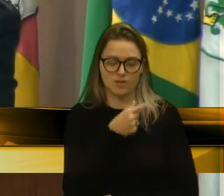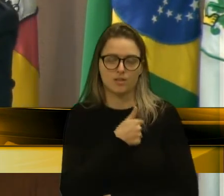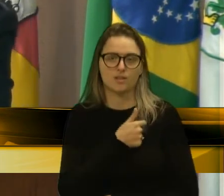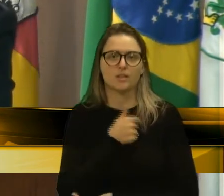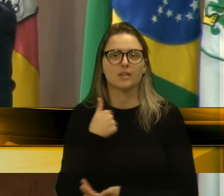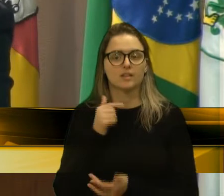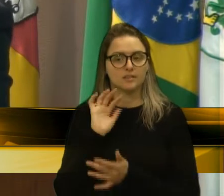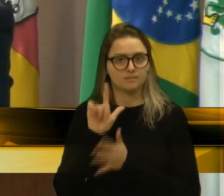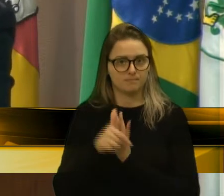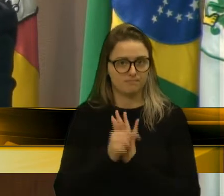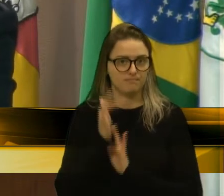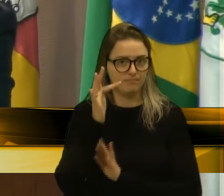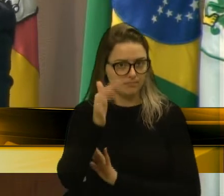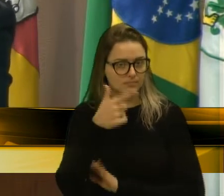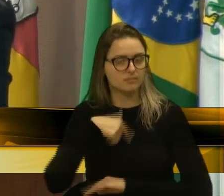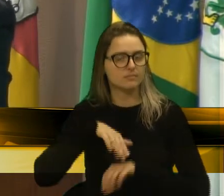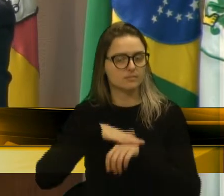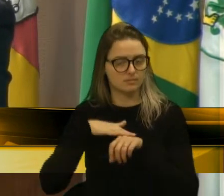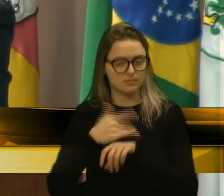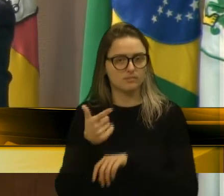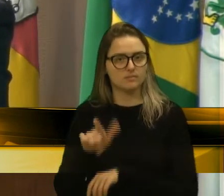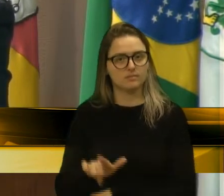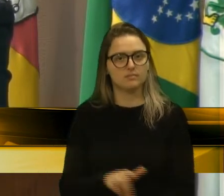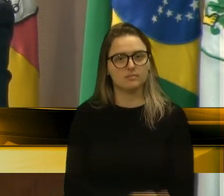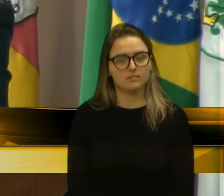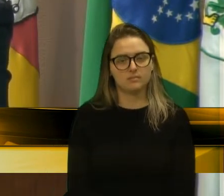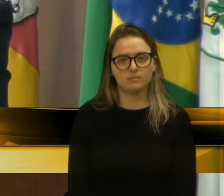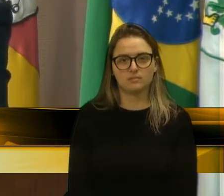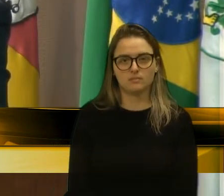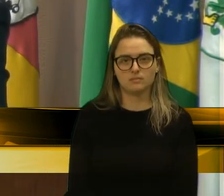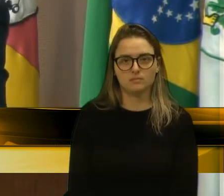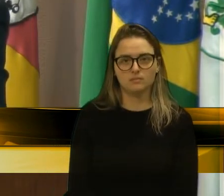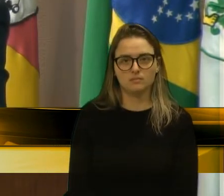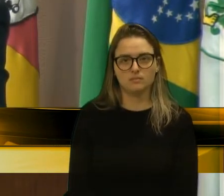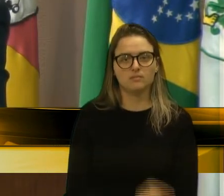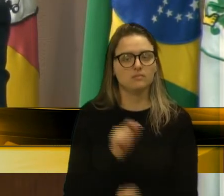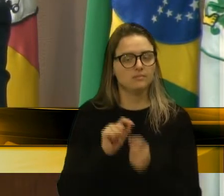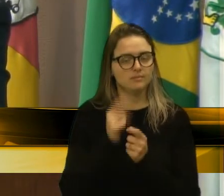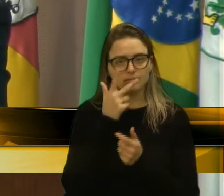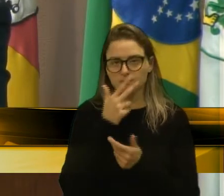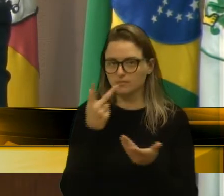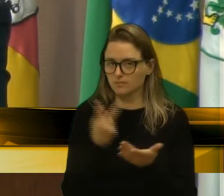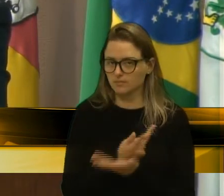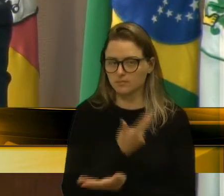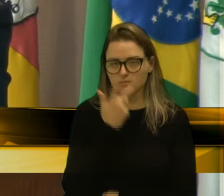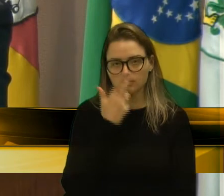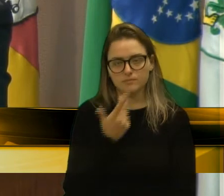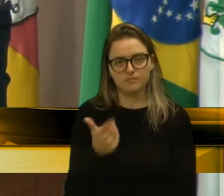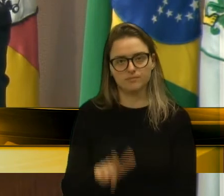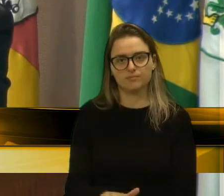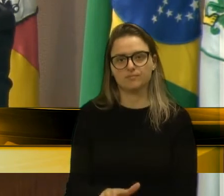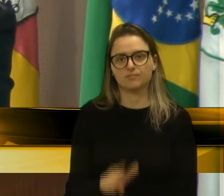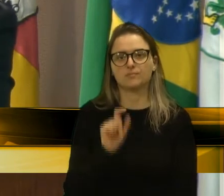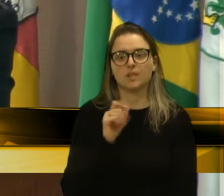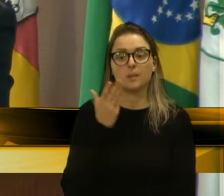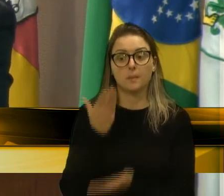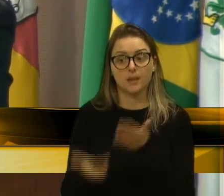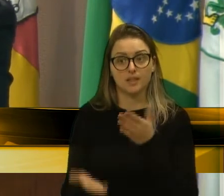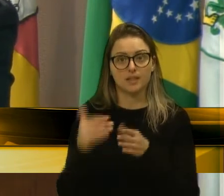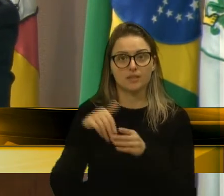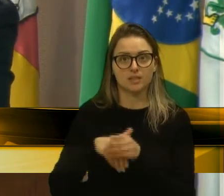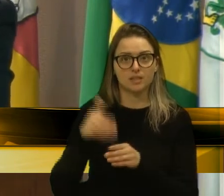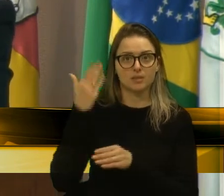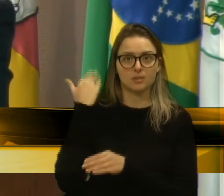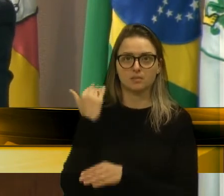lá na frente vamos ver como é que fica. Estão cometendo o mesmo erro que fizeram, que perderam, estão cometendo. Para